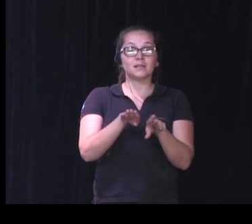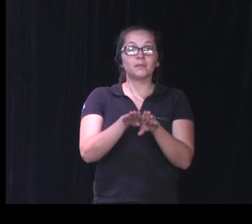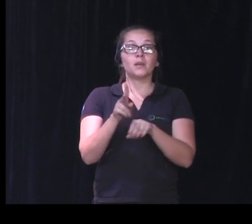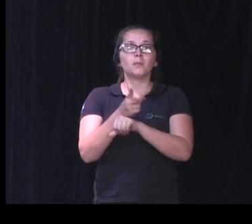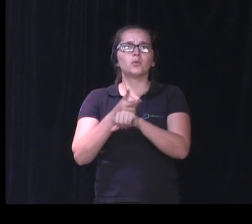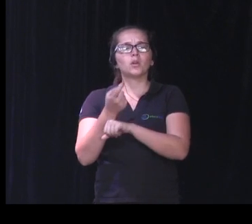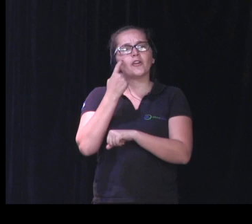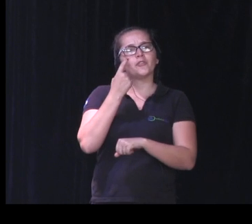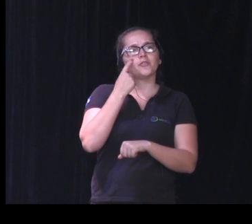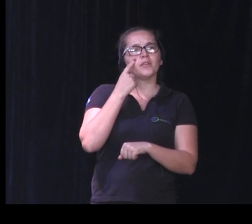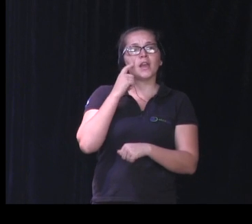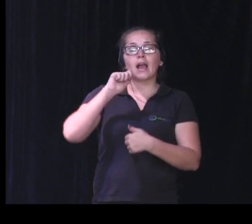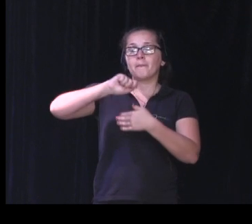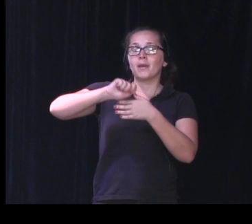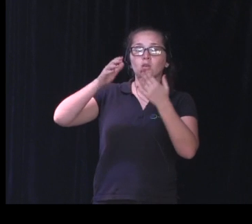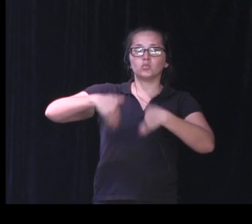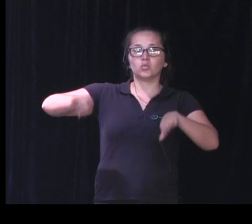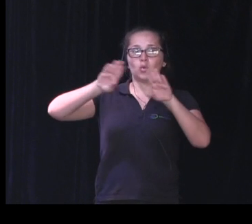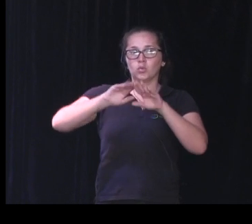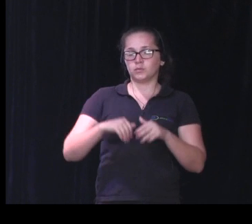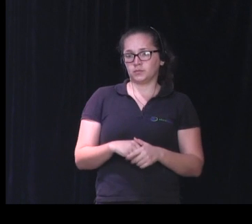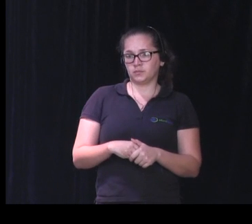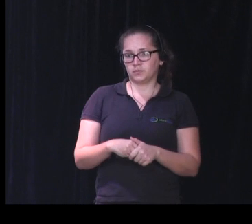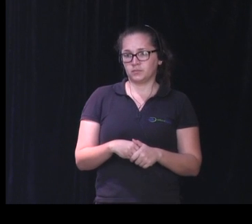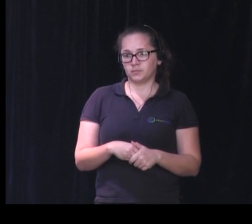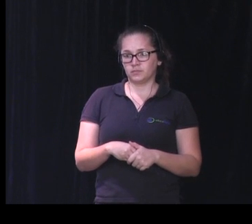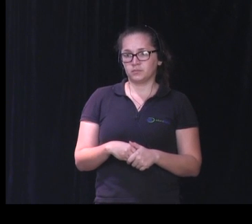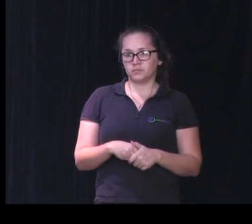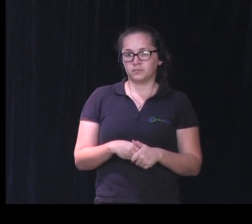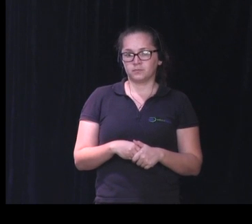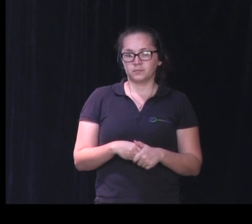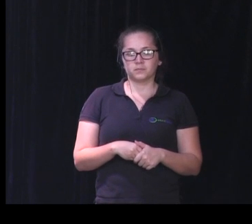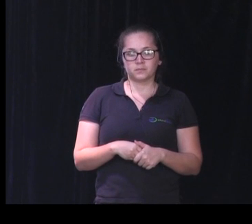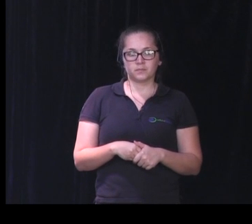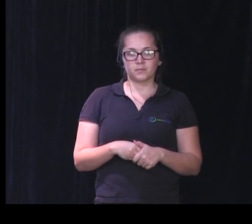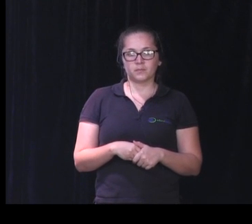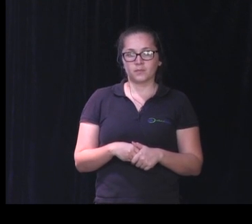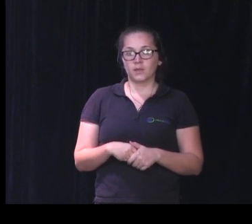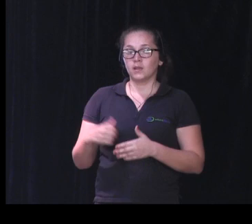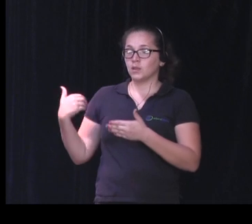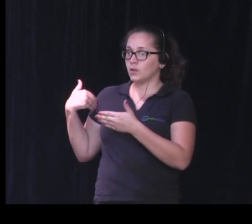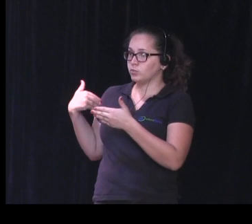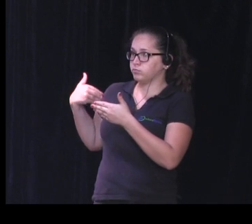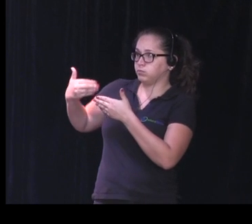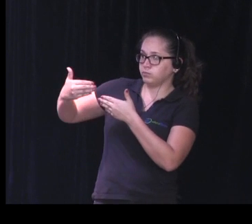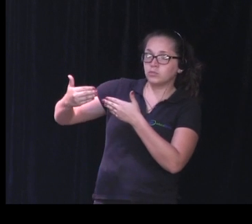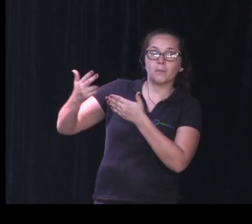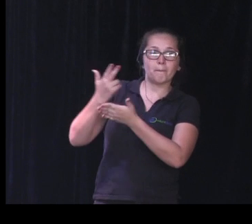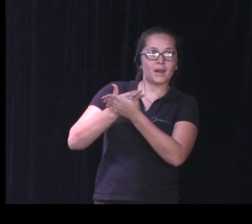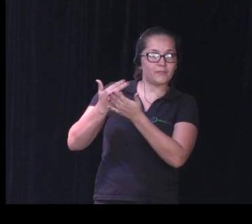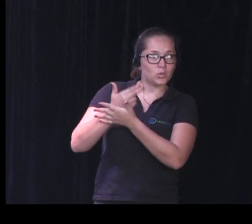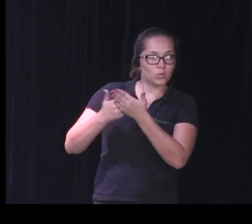diferenciar o país, mas também procurar ver a América como um todo. desde